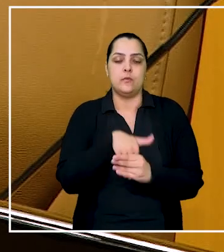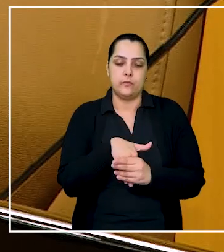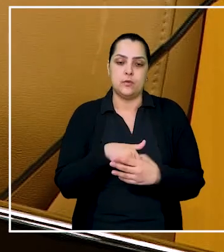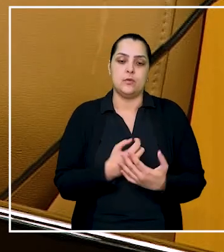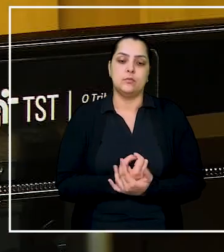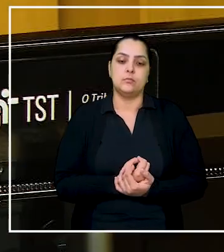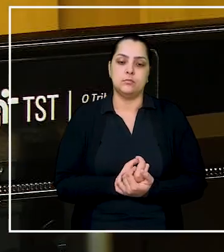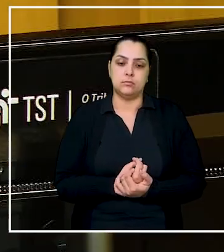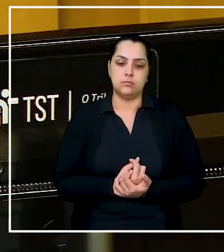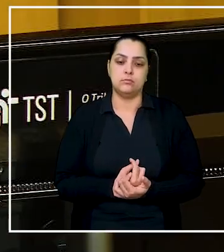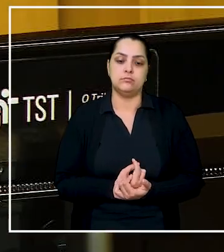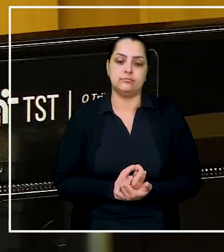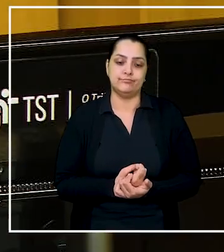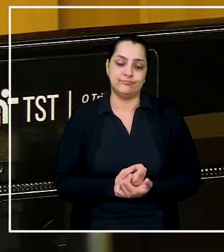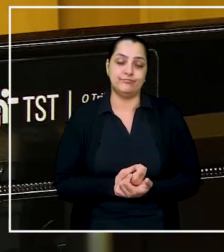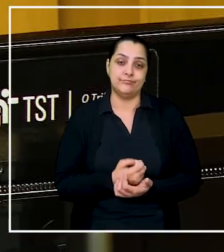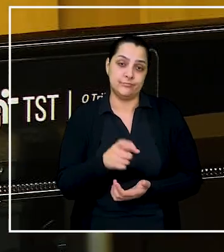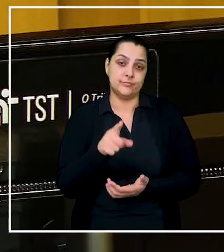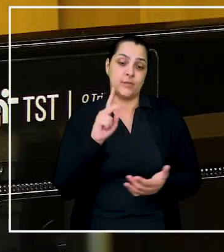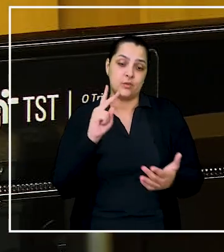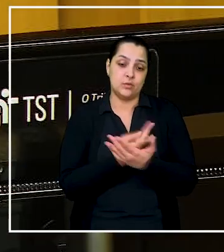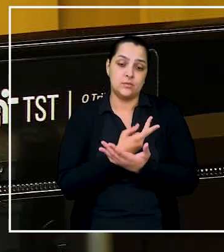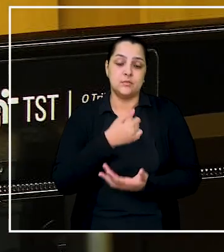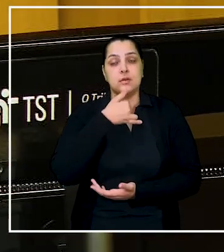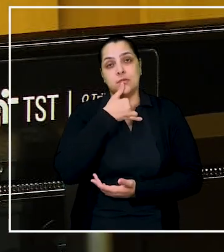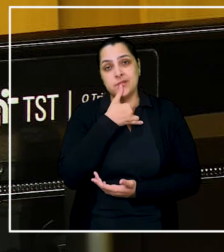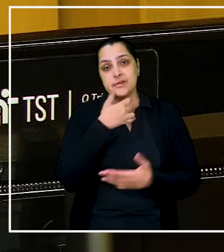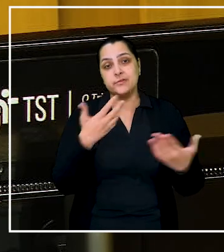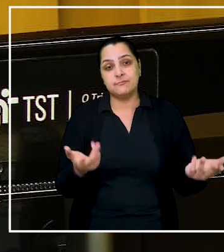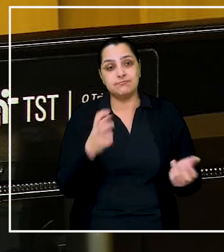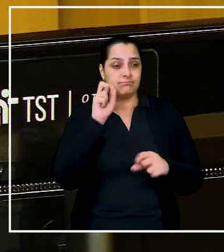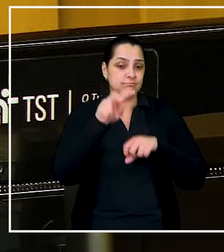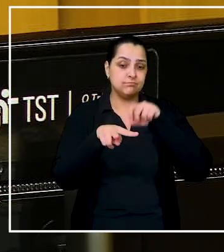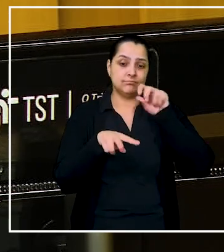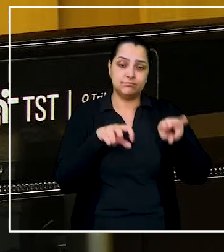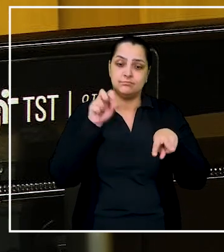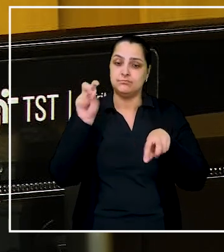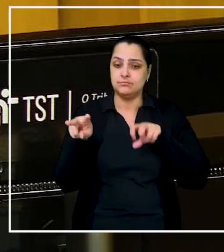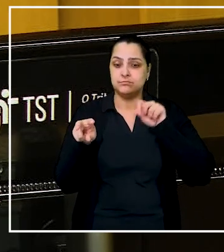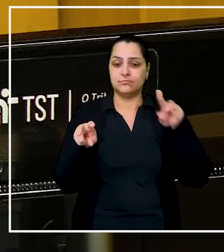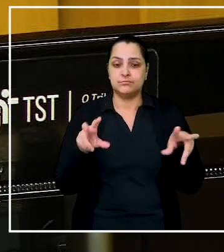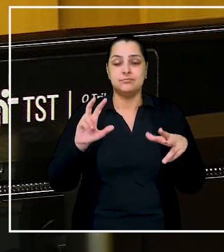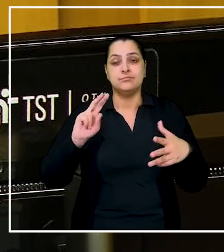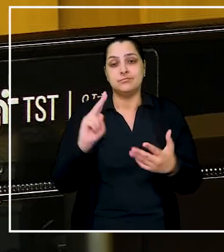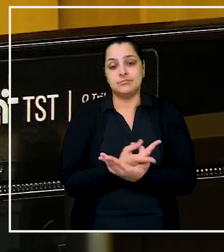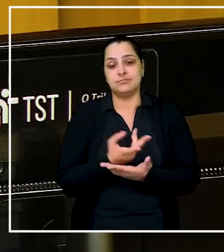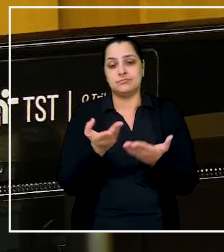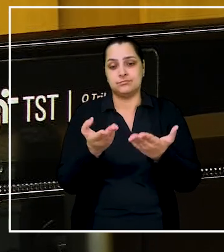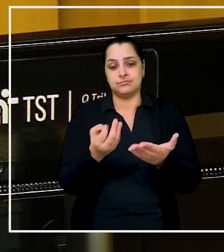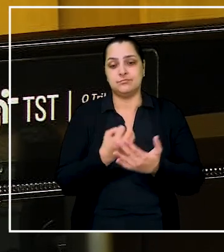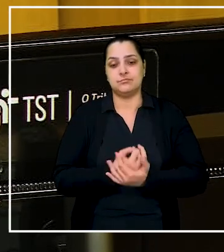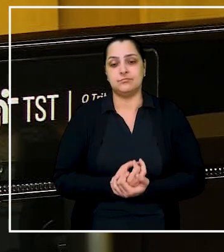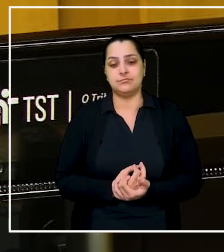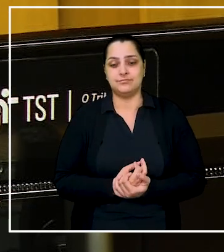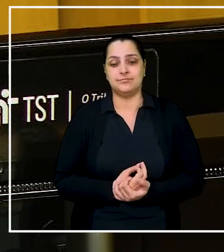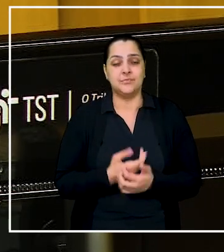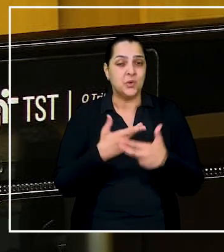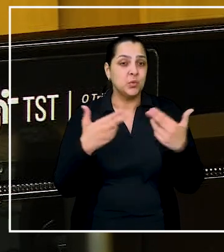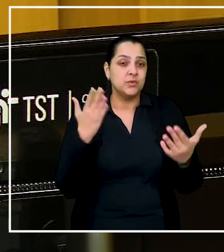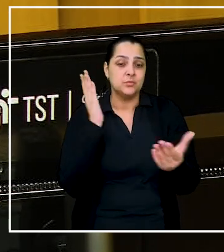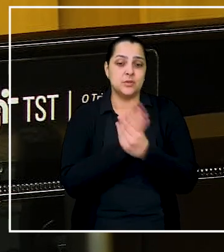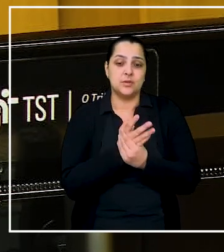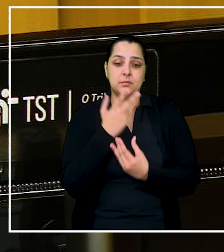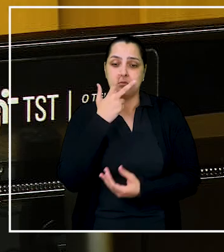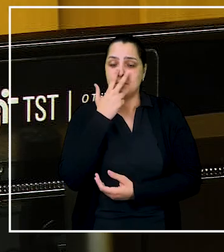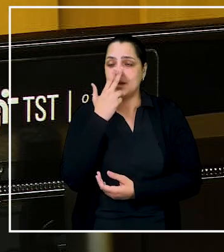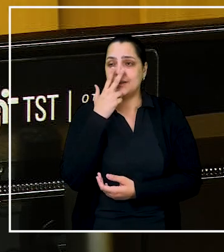voto da relatora. A situação é triste e a gente continua assistindo às misérias morais que chegam em forma de processo,